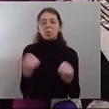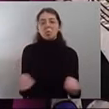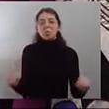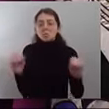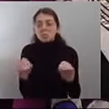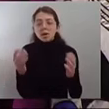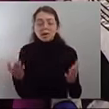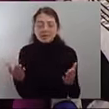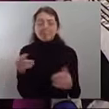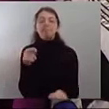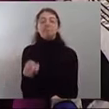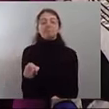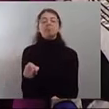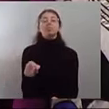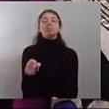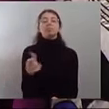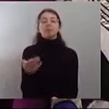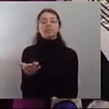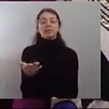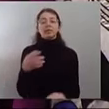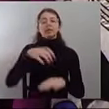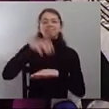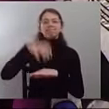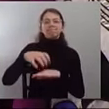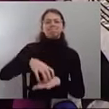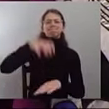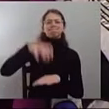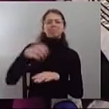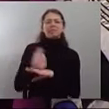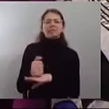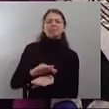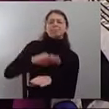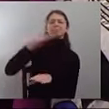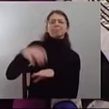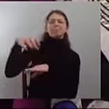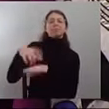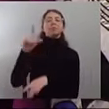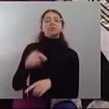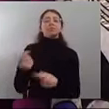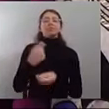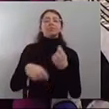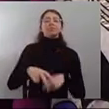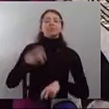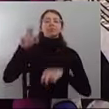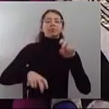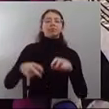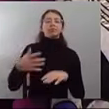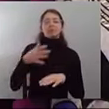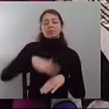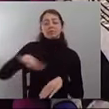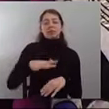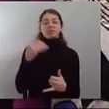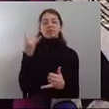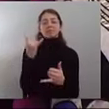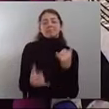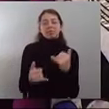aprovando, inclusive, a construção até quase ao topo da Serra de Carnaxide, incluindo um centro comercial em zona de infiltração de águas. Falo do Aquaterra